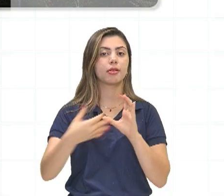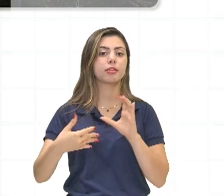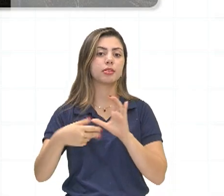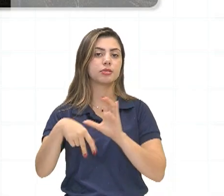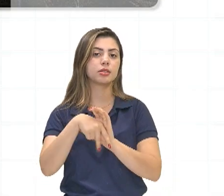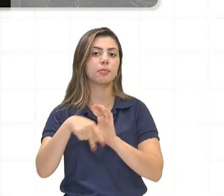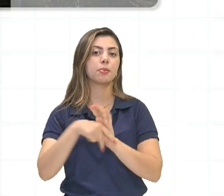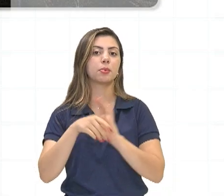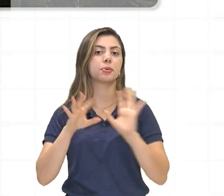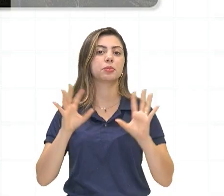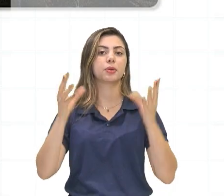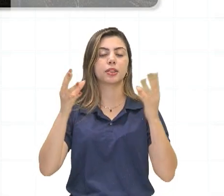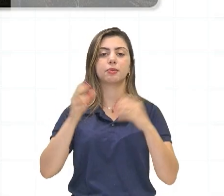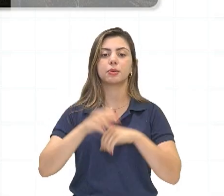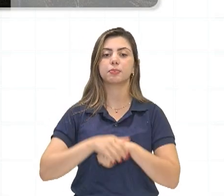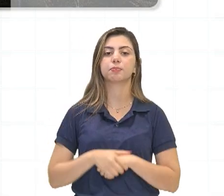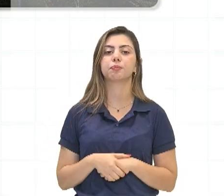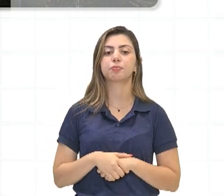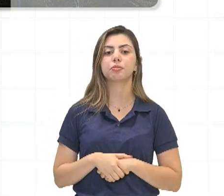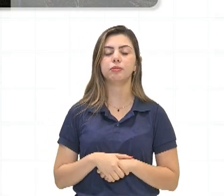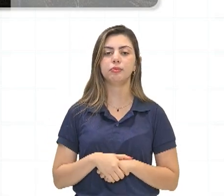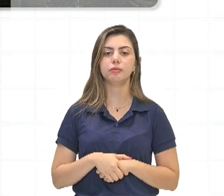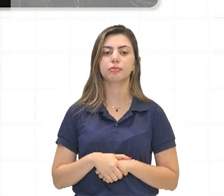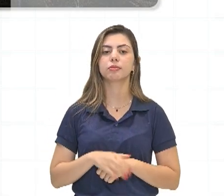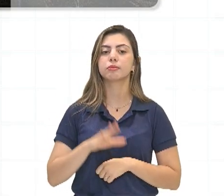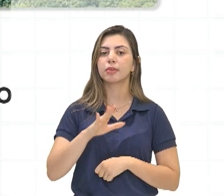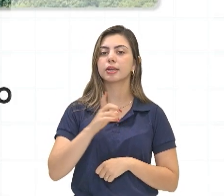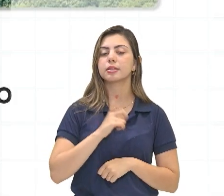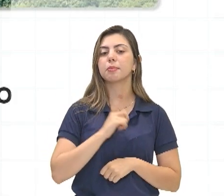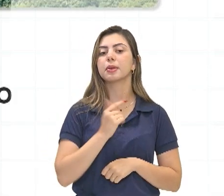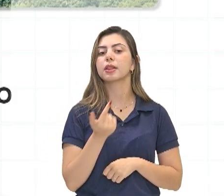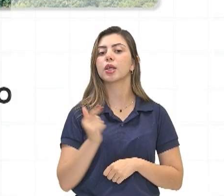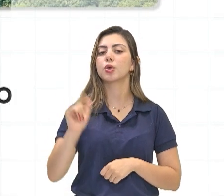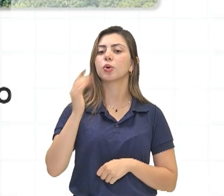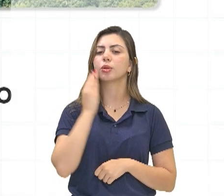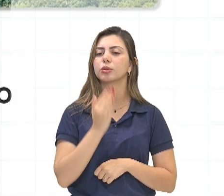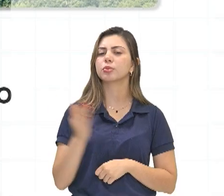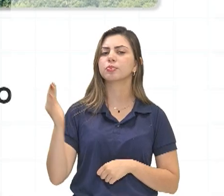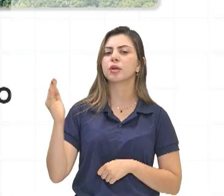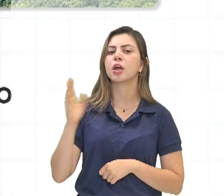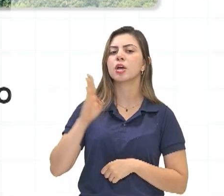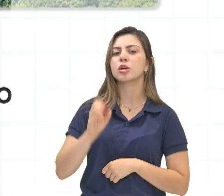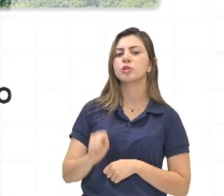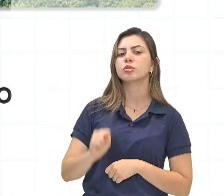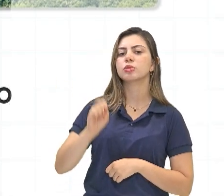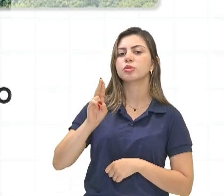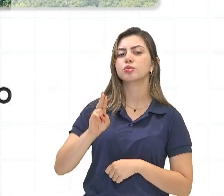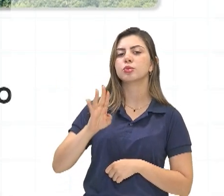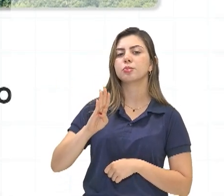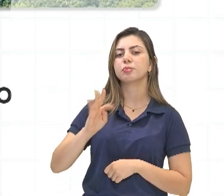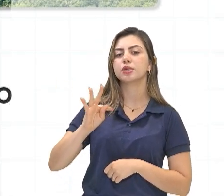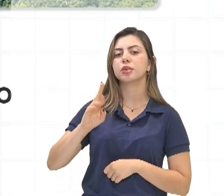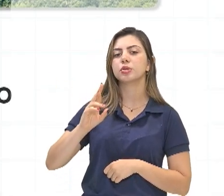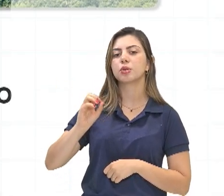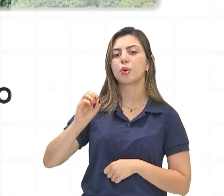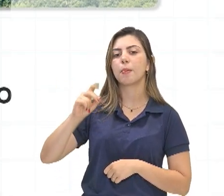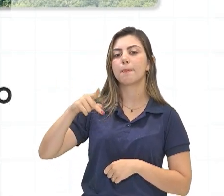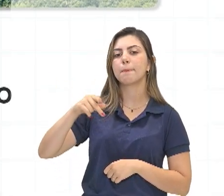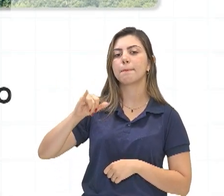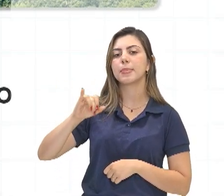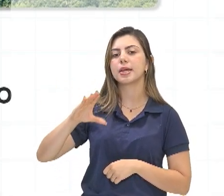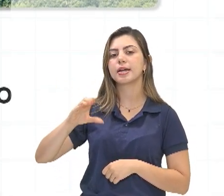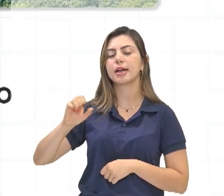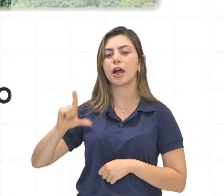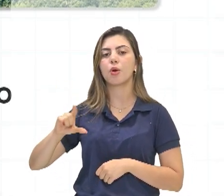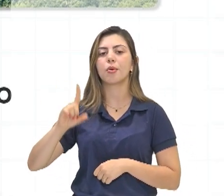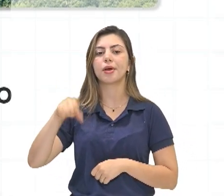deste clima. Temos ainda o clima subtropical, localizado na transição